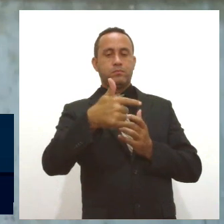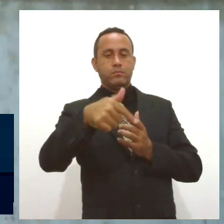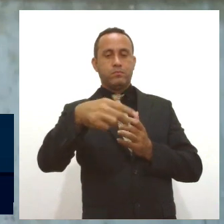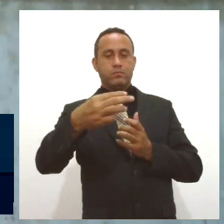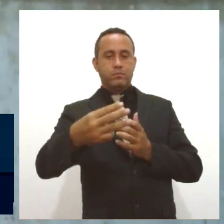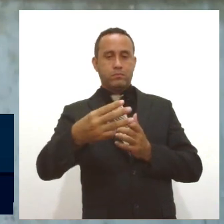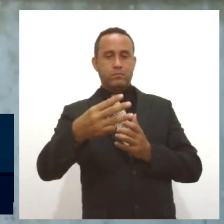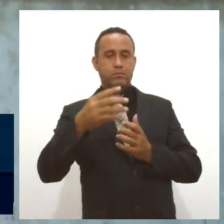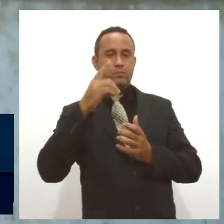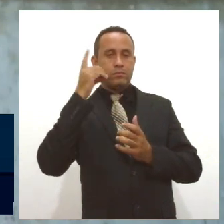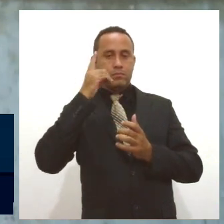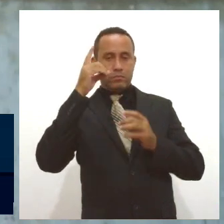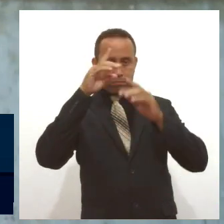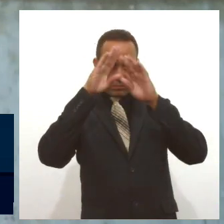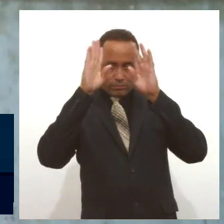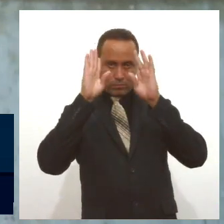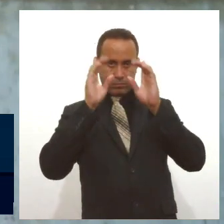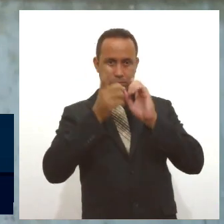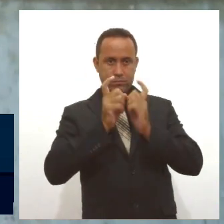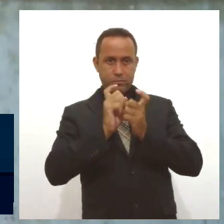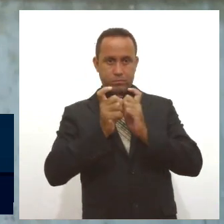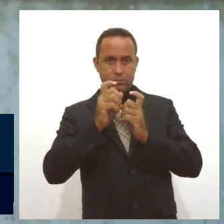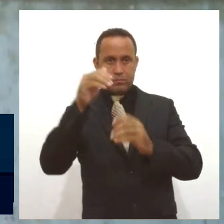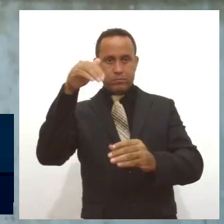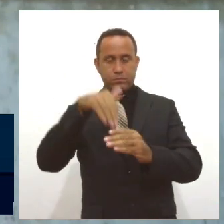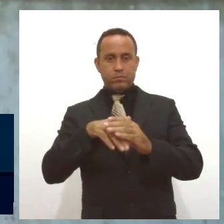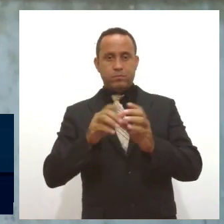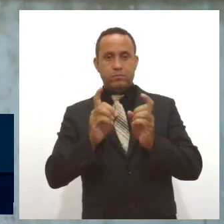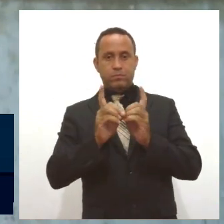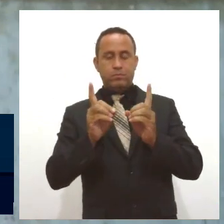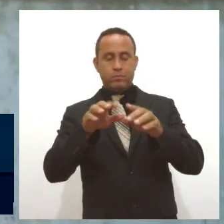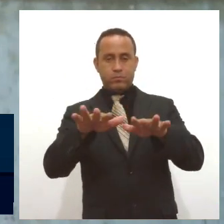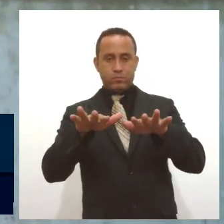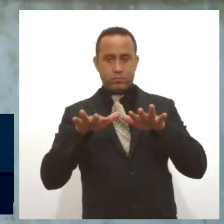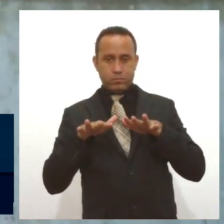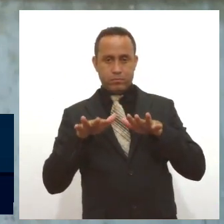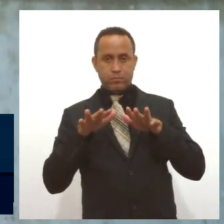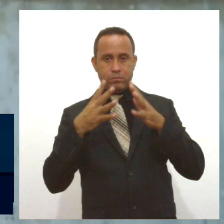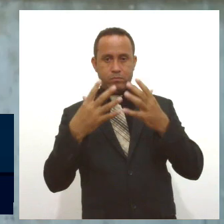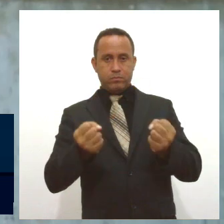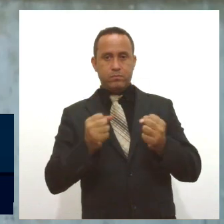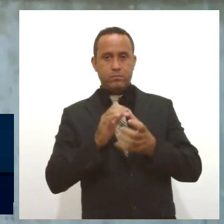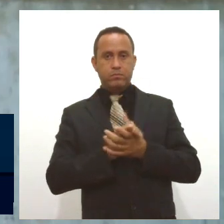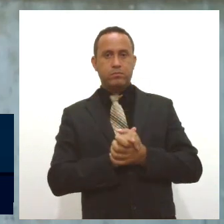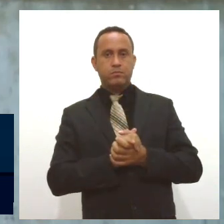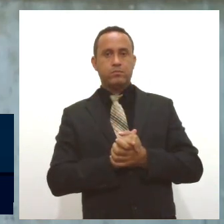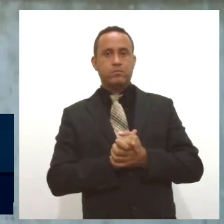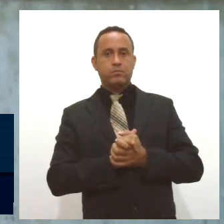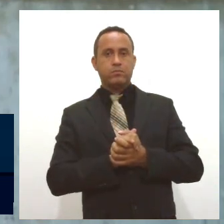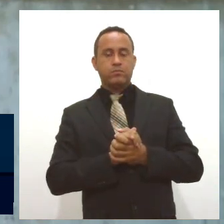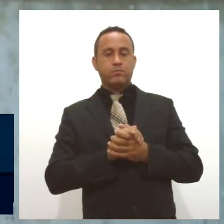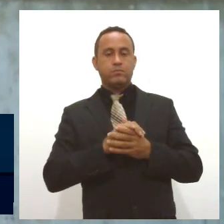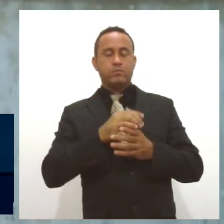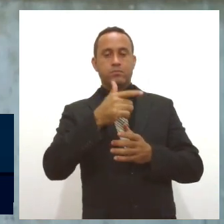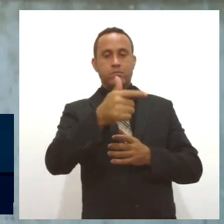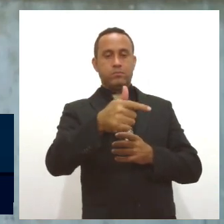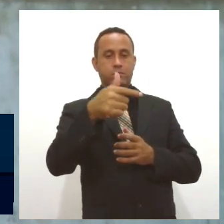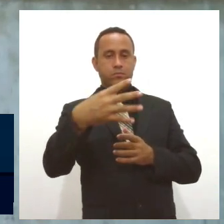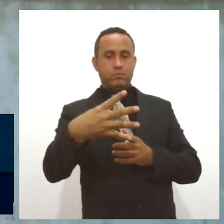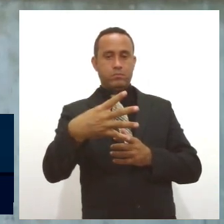73/2020. Autoria do doutor Samuel. Em discussão, em votação, os deputados que aprovam permaneçam como se encontra. Moção número